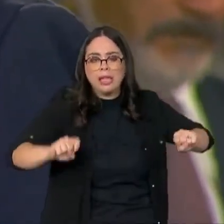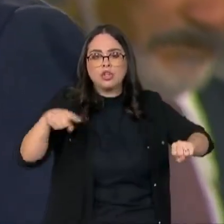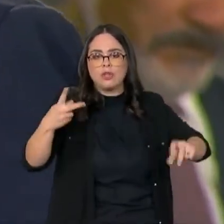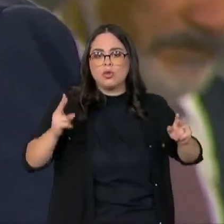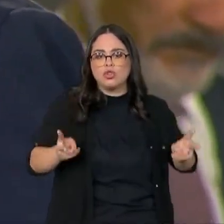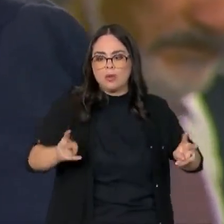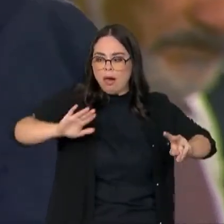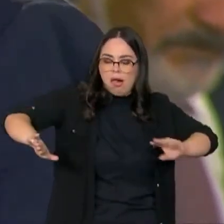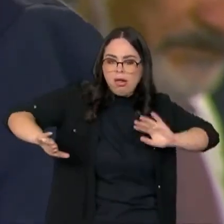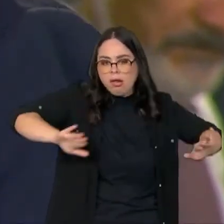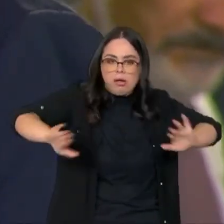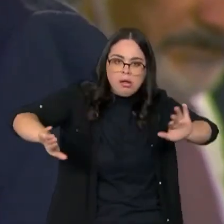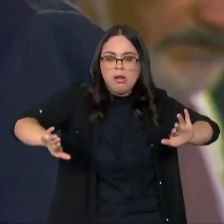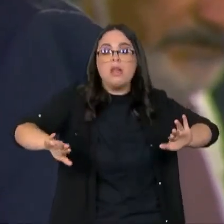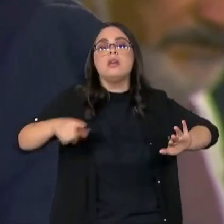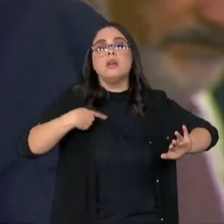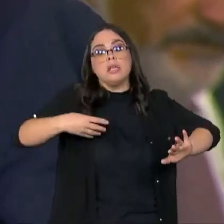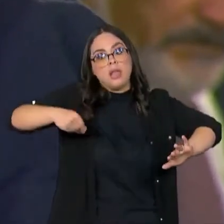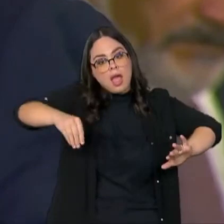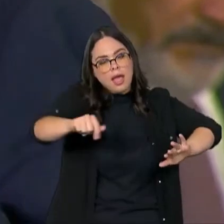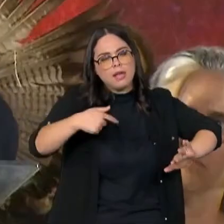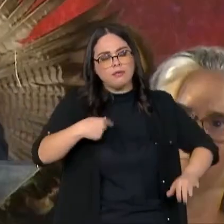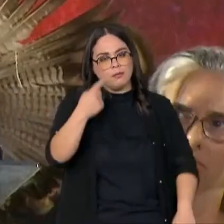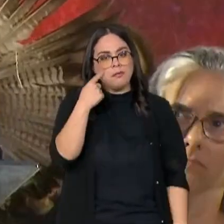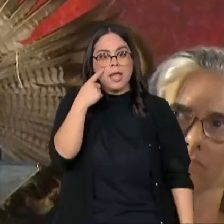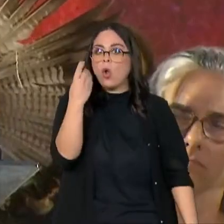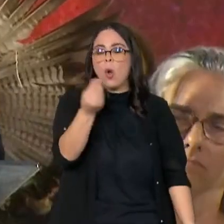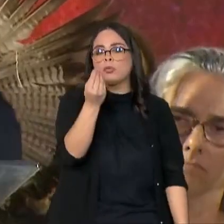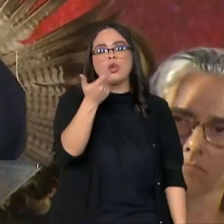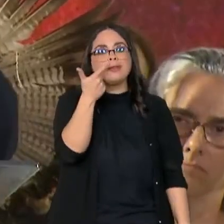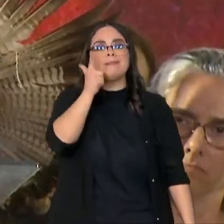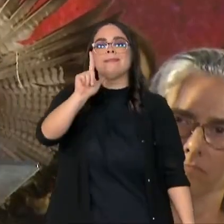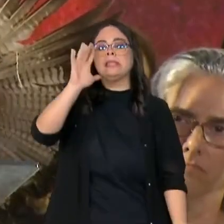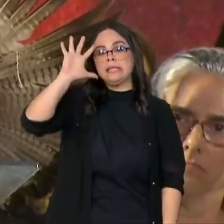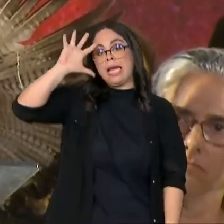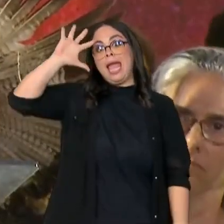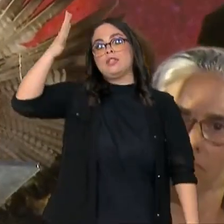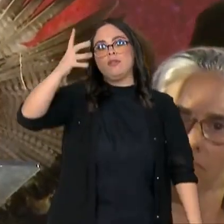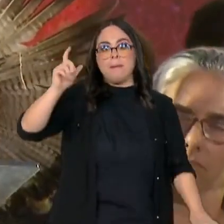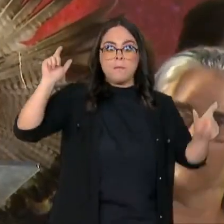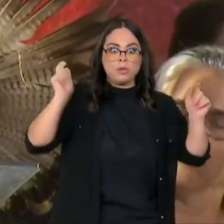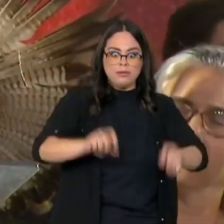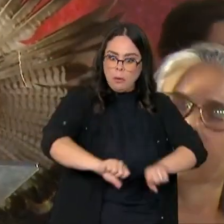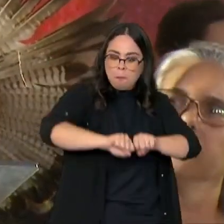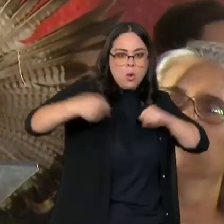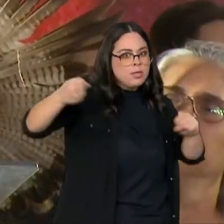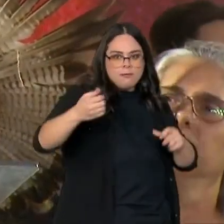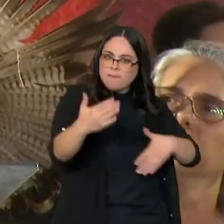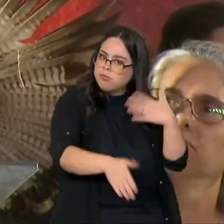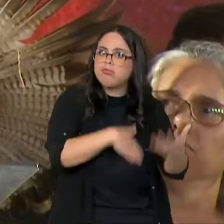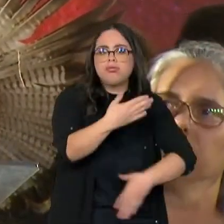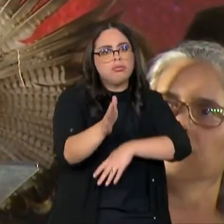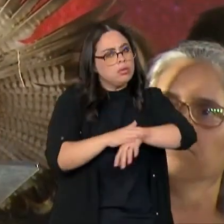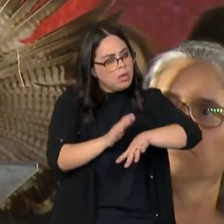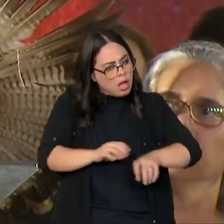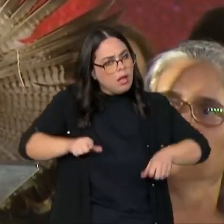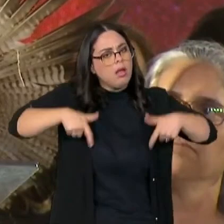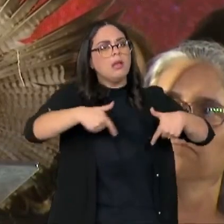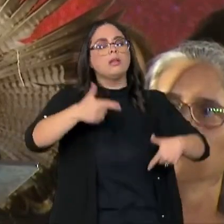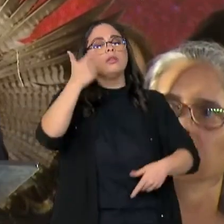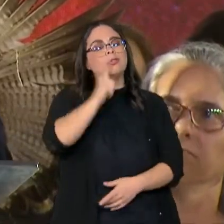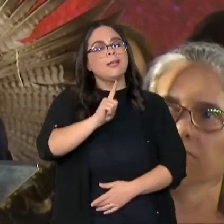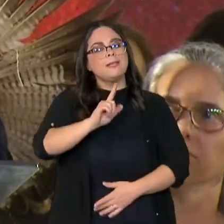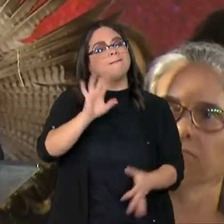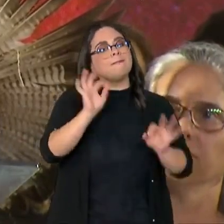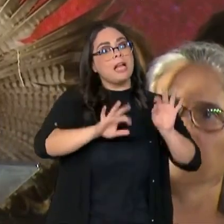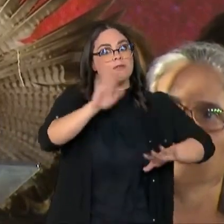fazer. Eu vou ver se a gente pode fazer o possível e o impossível para que a gente possa, quem